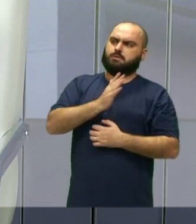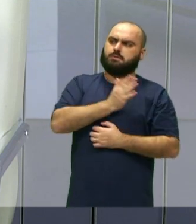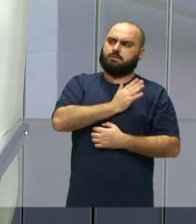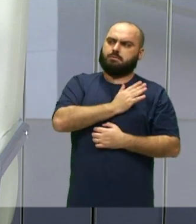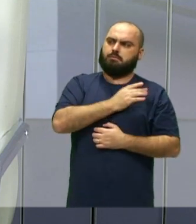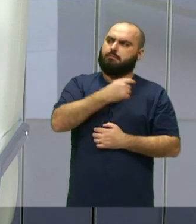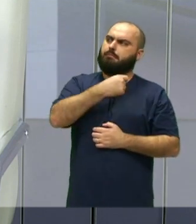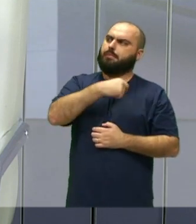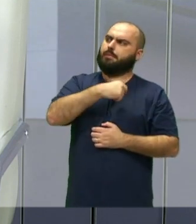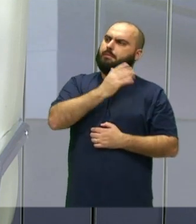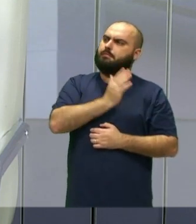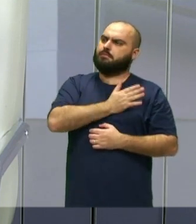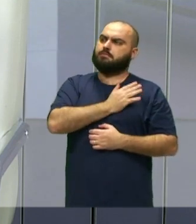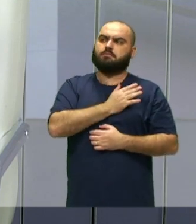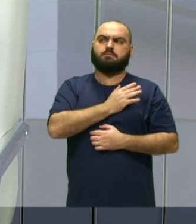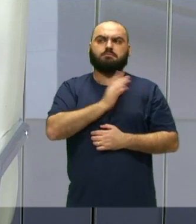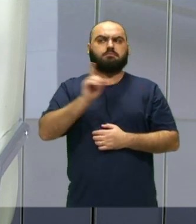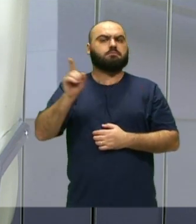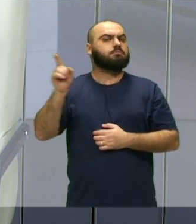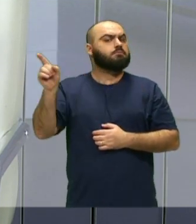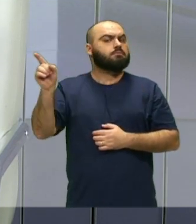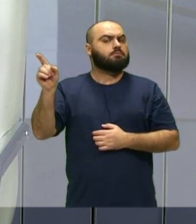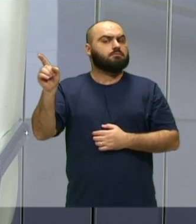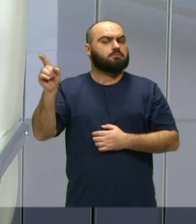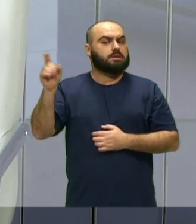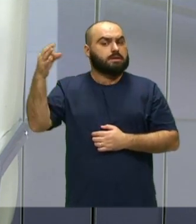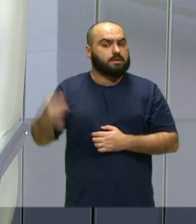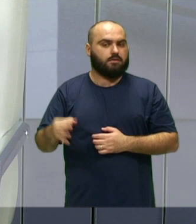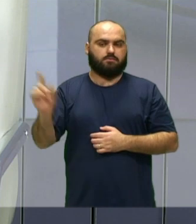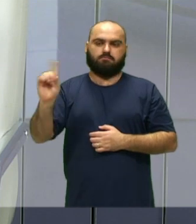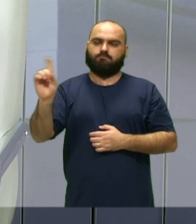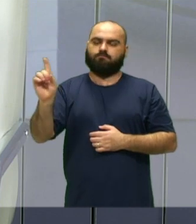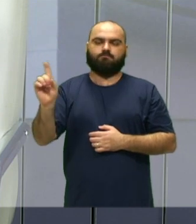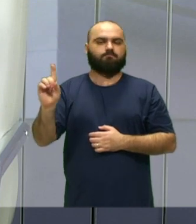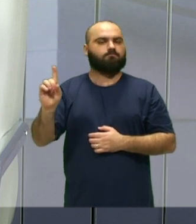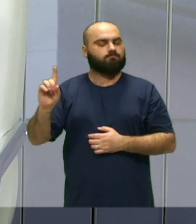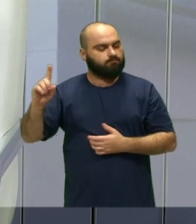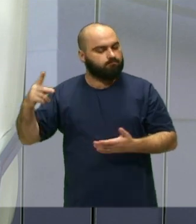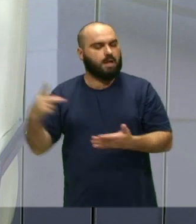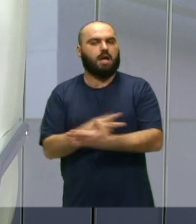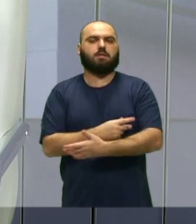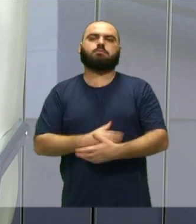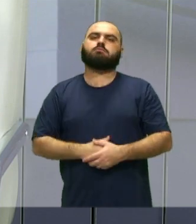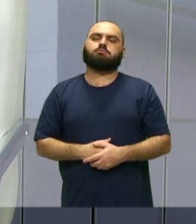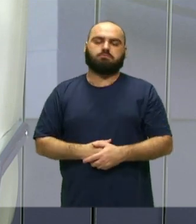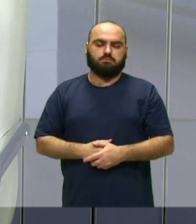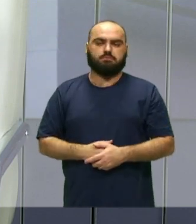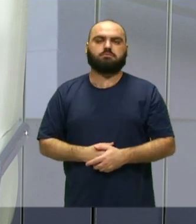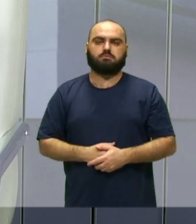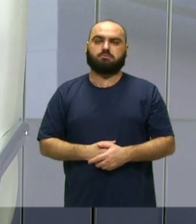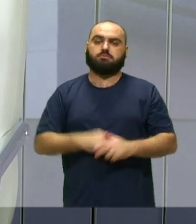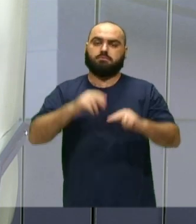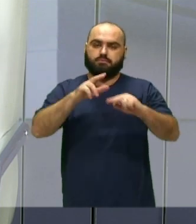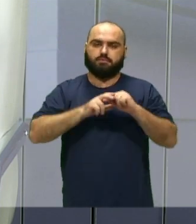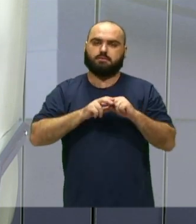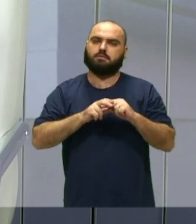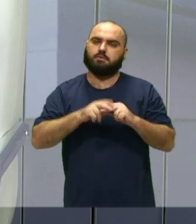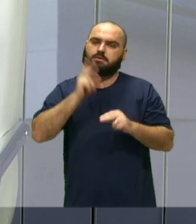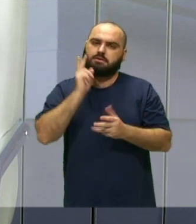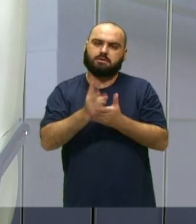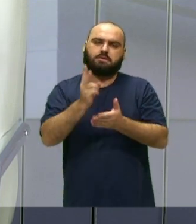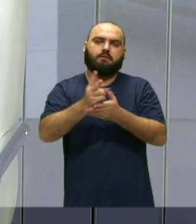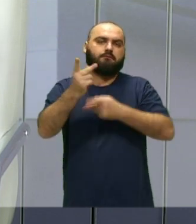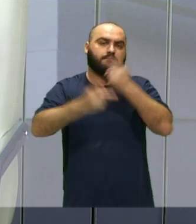sininho dentro, pode ter certeza que não é o certo. Não é o certo. Ali está errado, então a gente costuma achar que essas